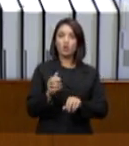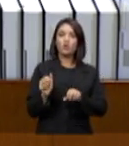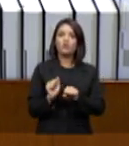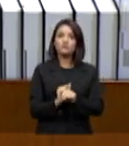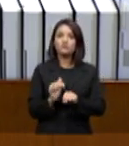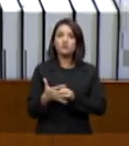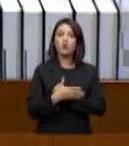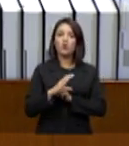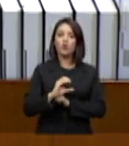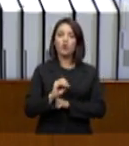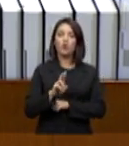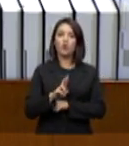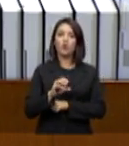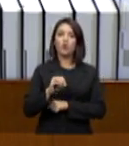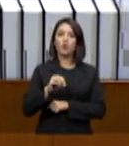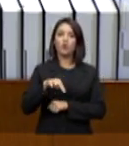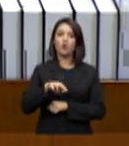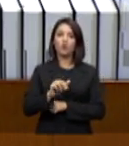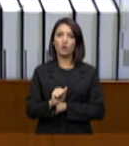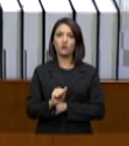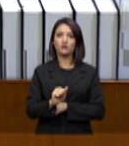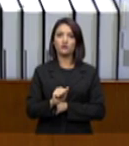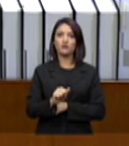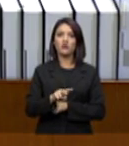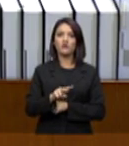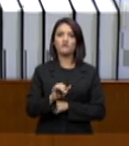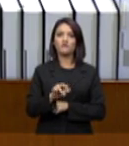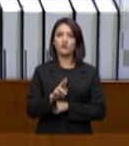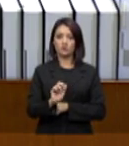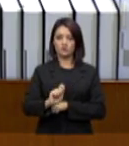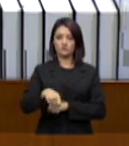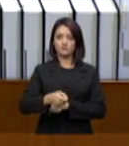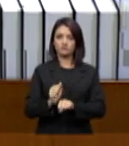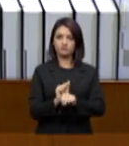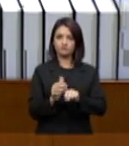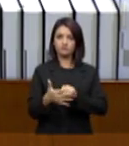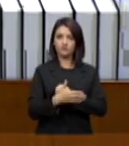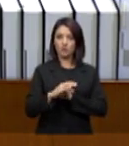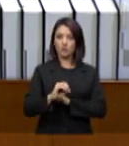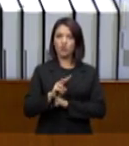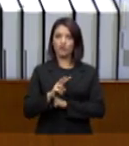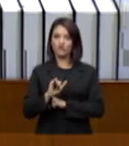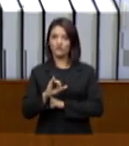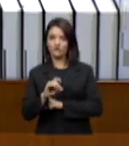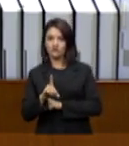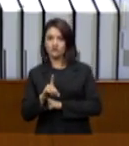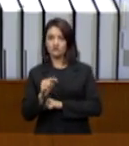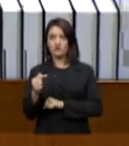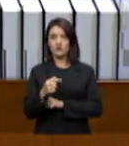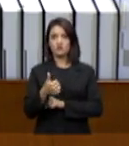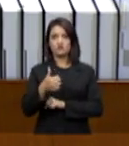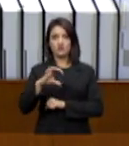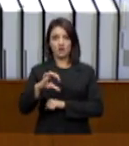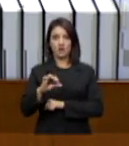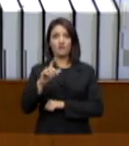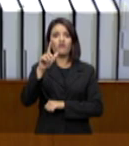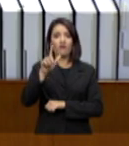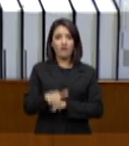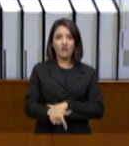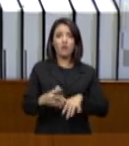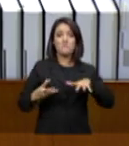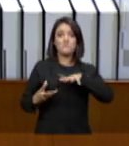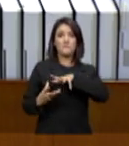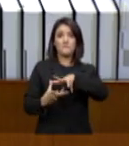tecnicamente chamado covide 19 é uma pandemia global governos de países